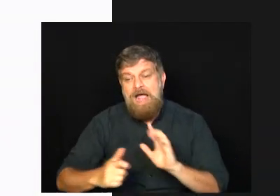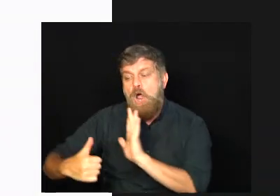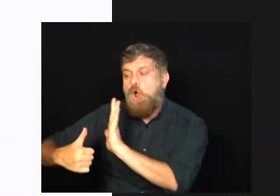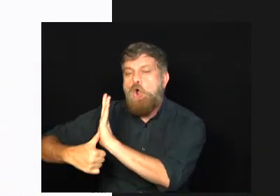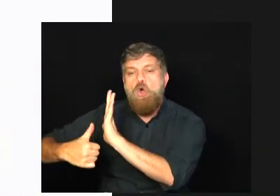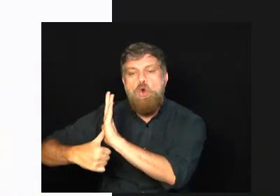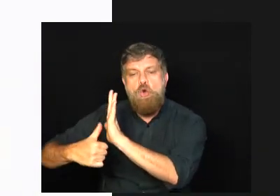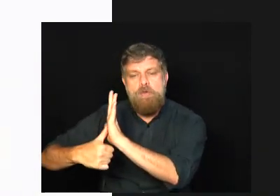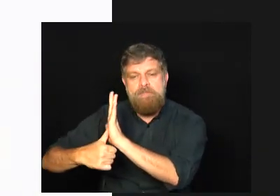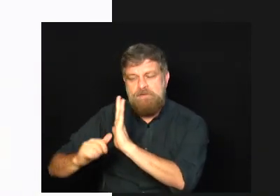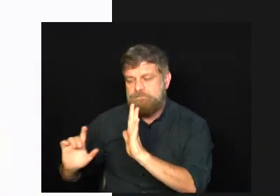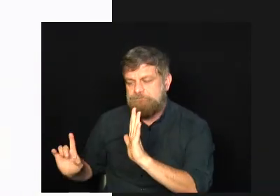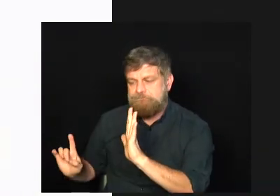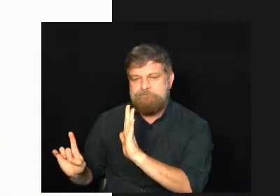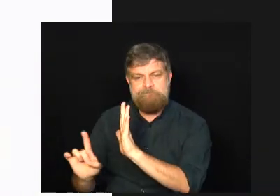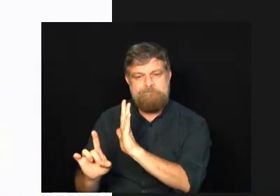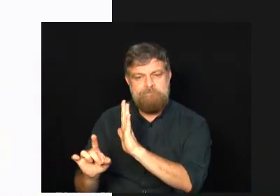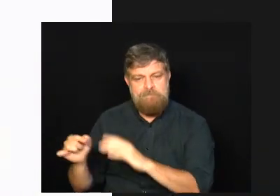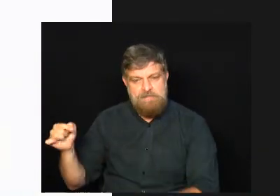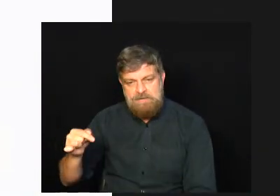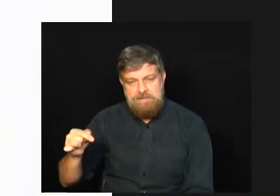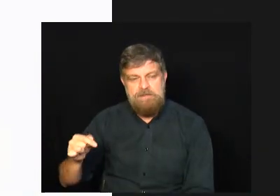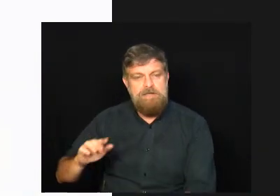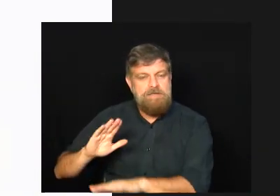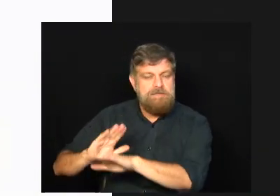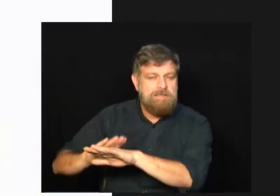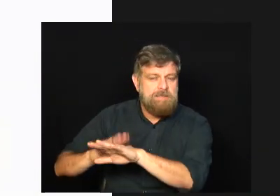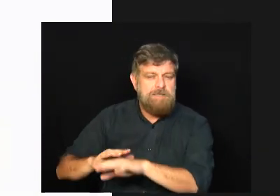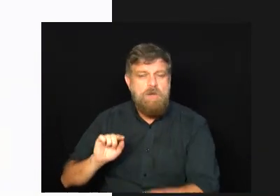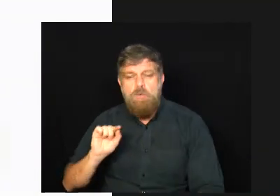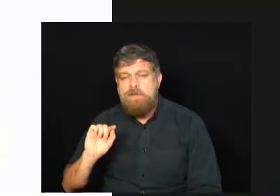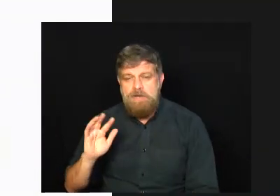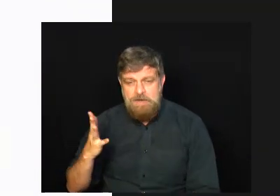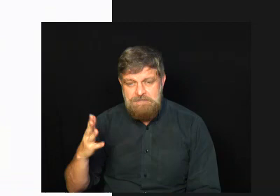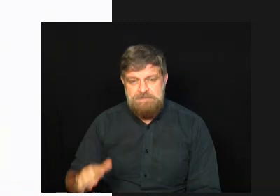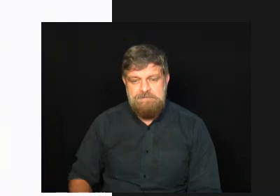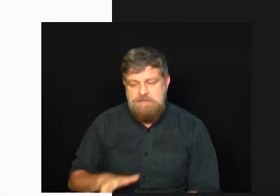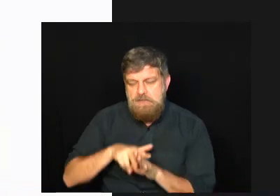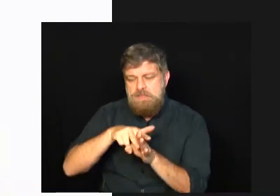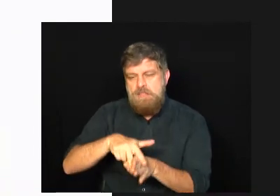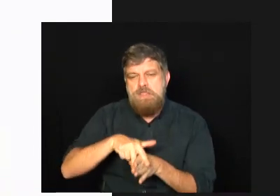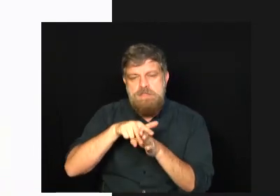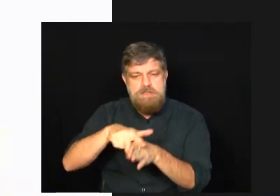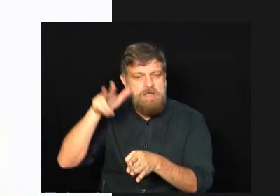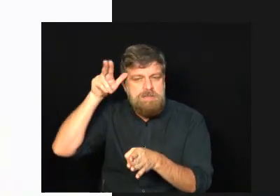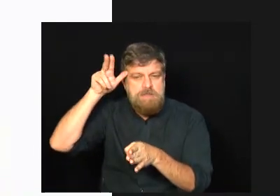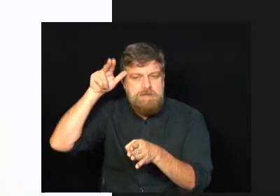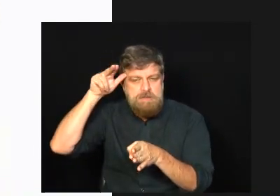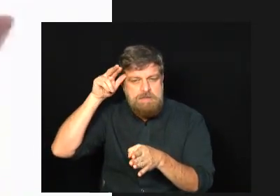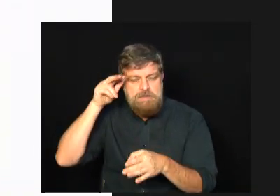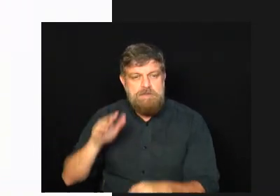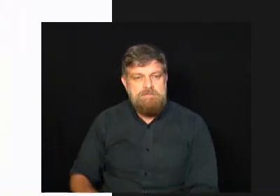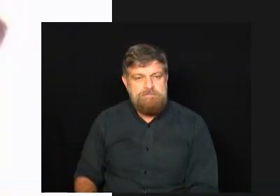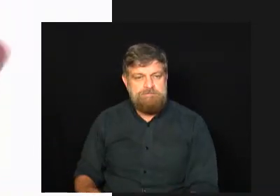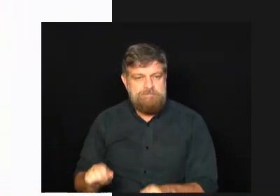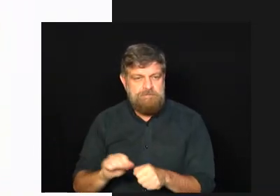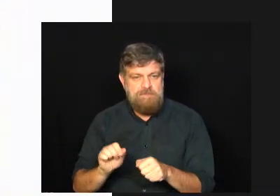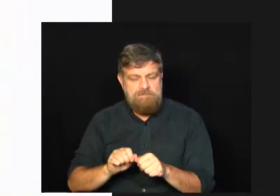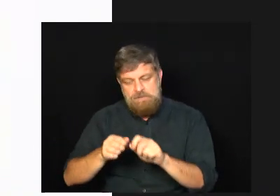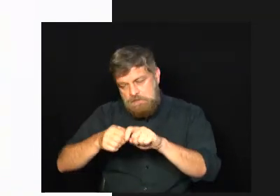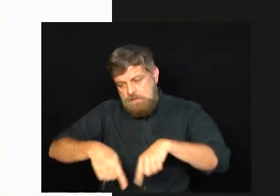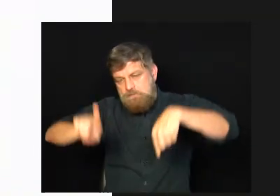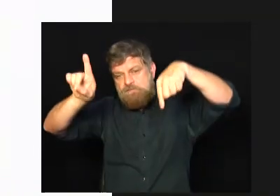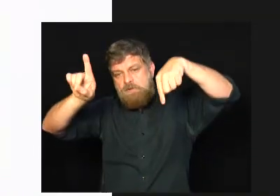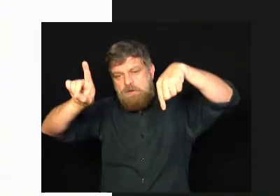fazer equitação, ginástica rítmica,